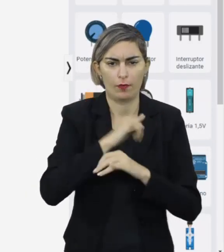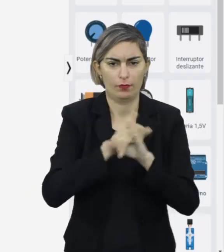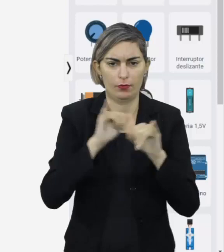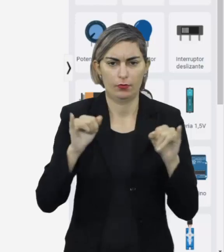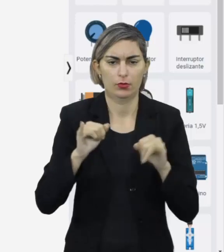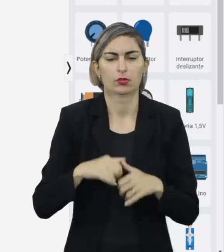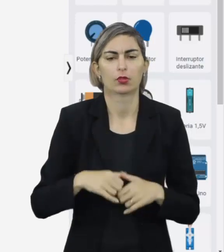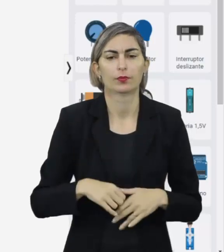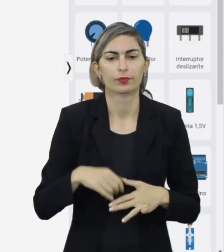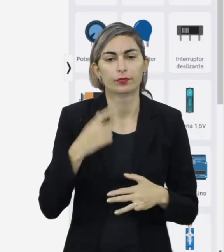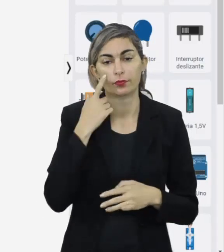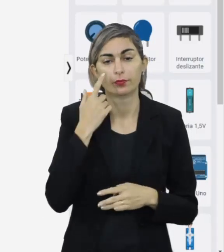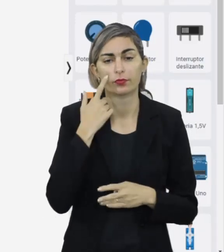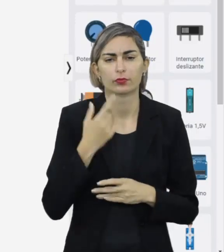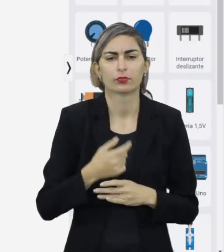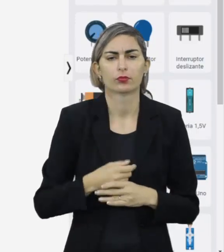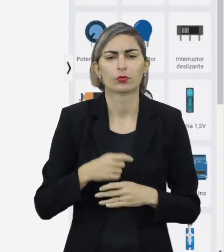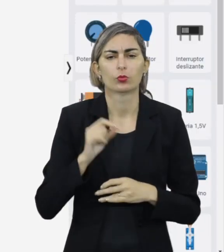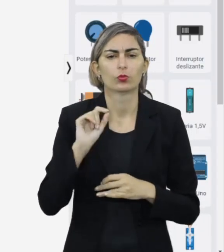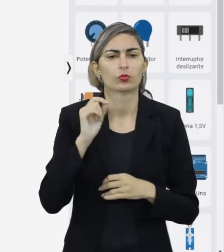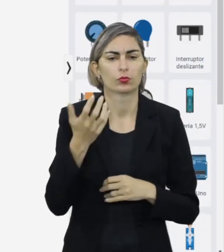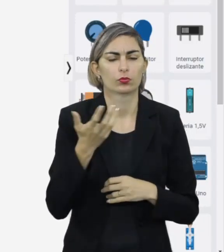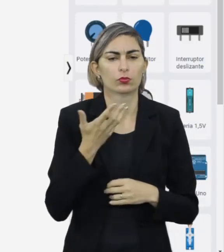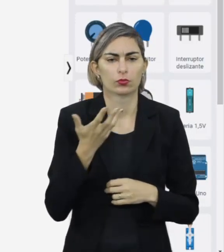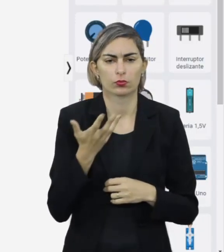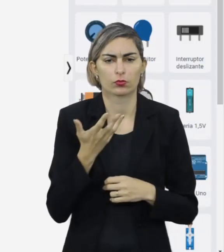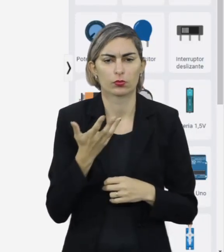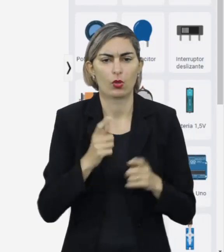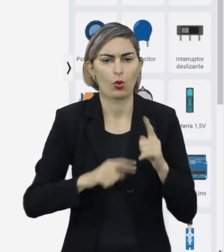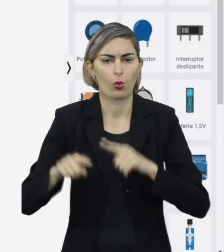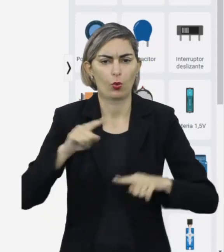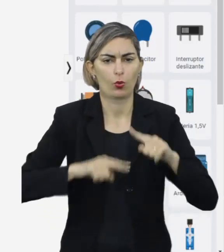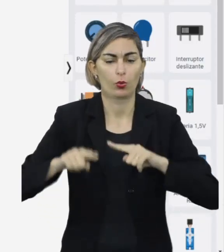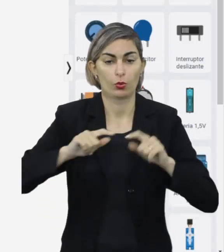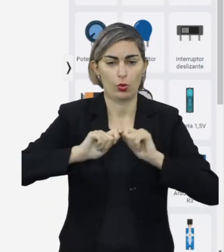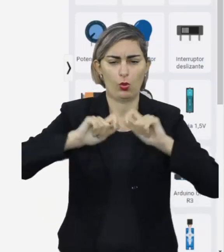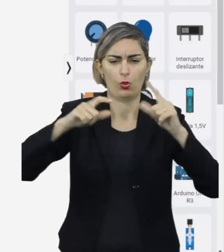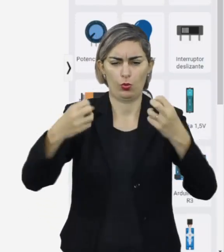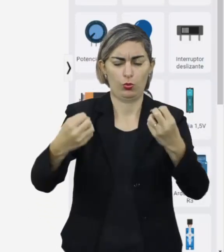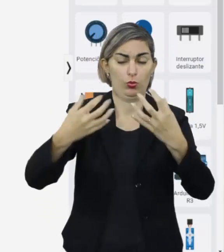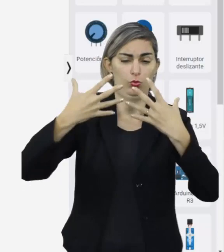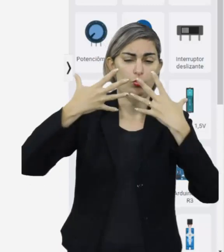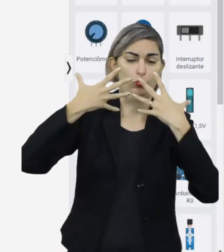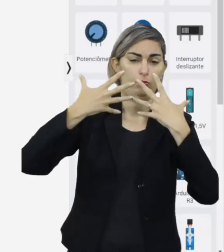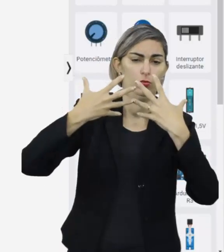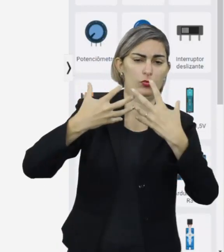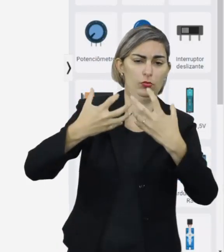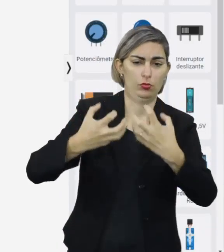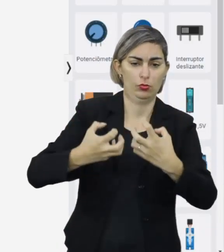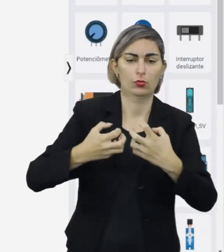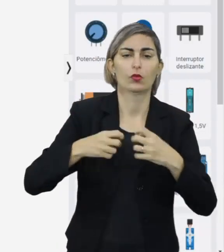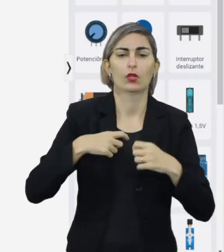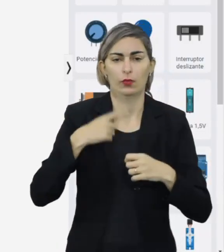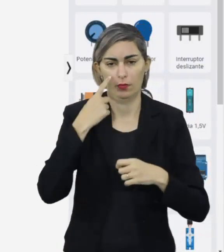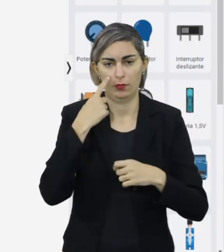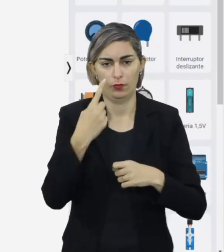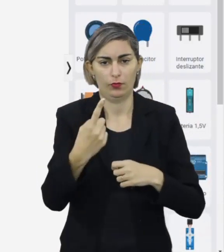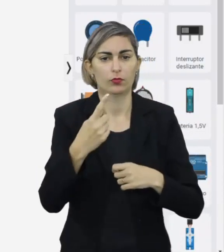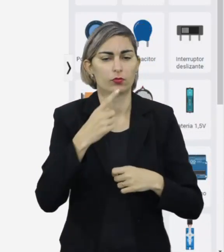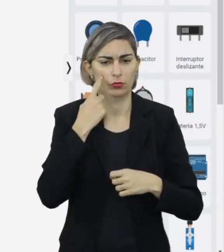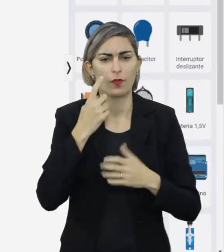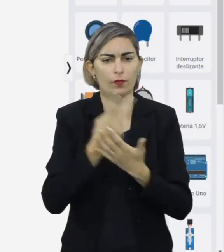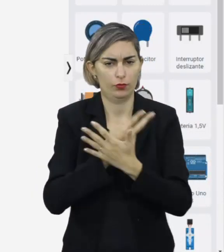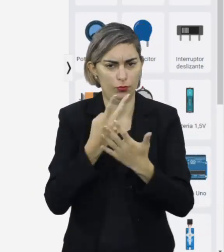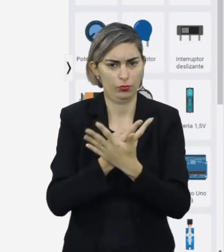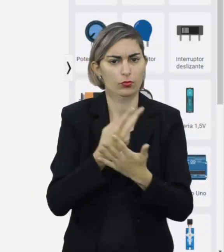tá? Então vamos lá. O que é que eu quero? Quero controlar a luminosidade de um LED. Então eu vou conectar o LED em um dos pinos do Arduino. Já vi um